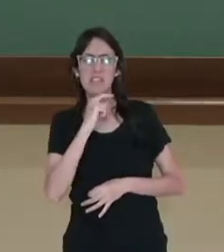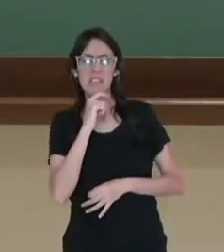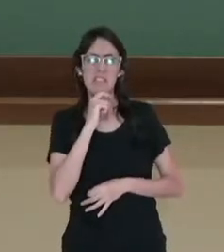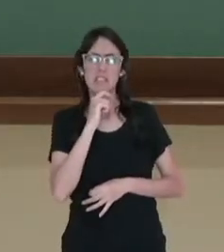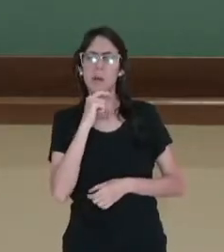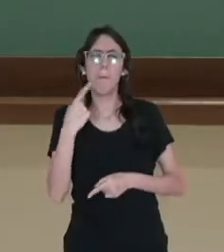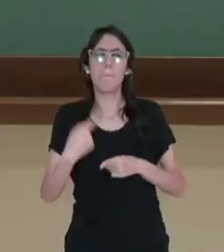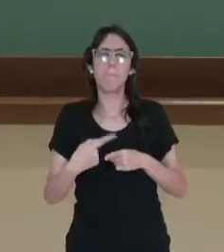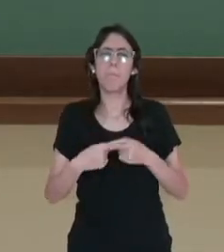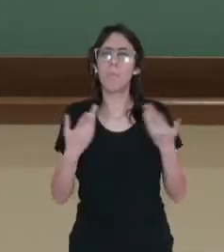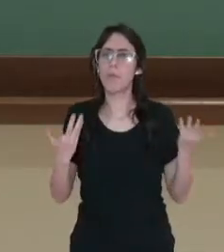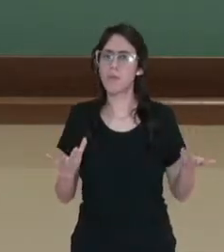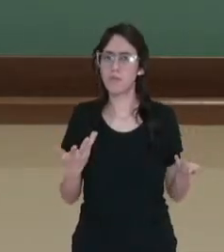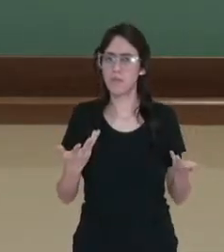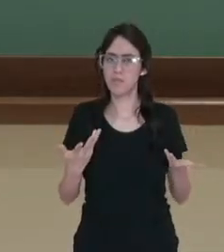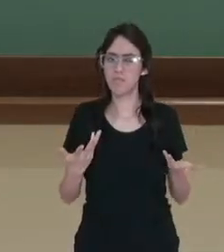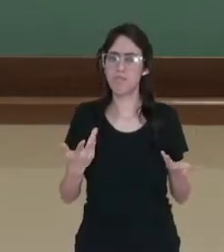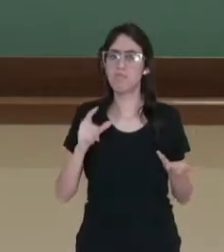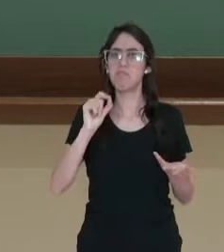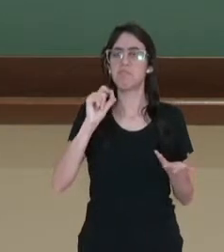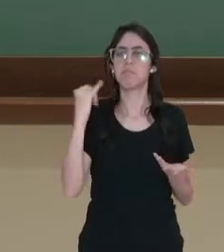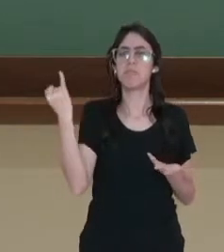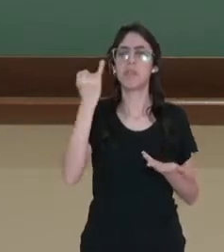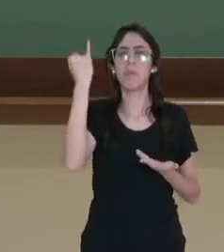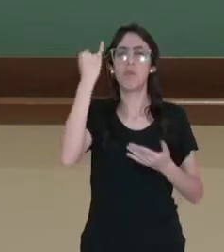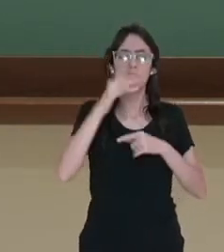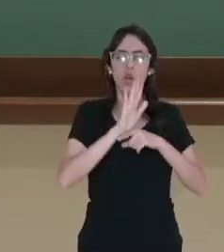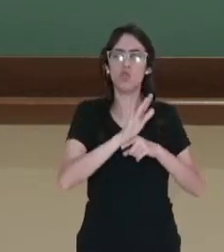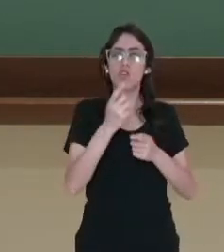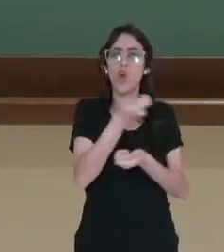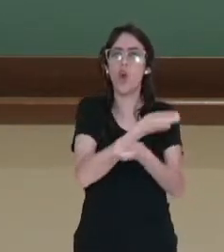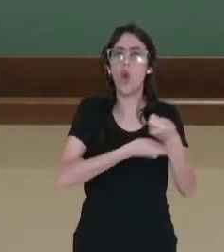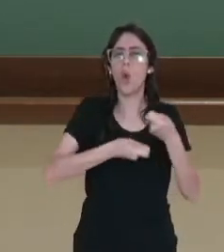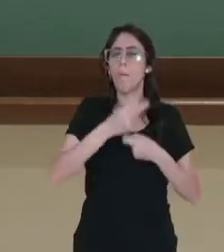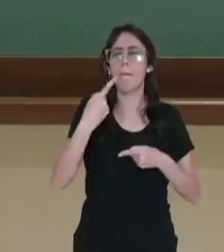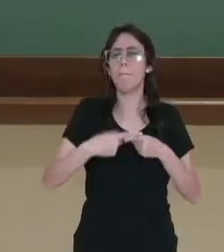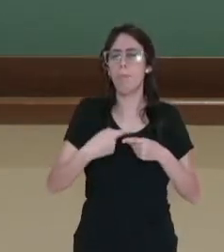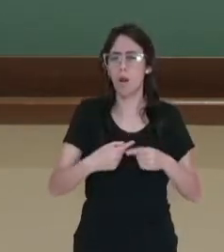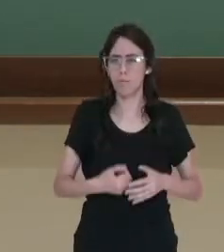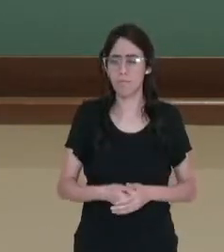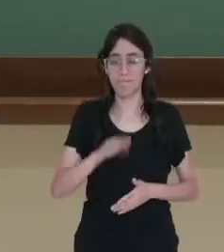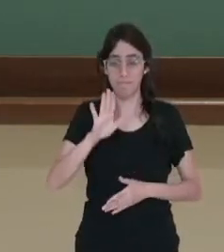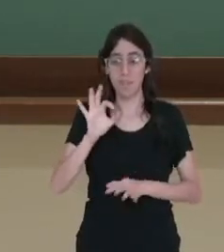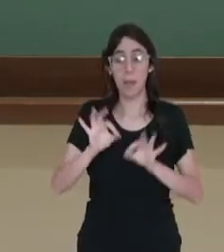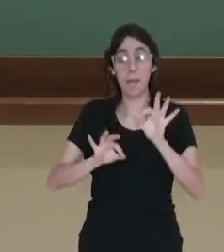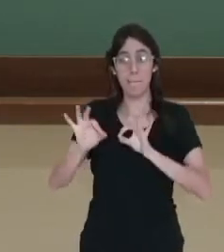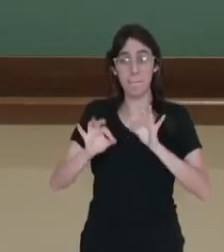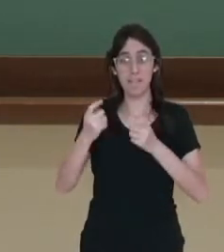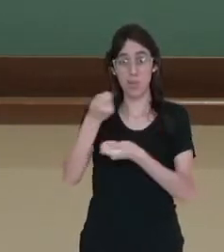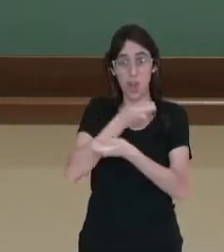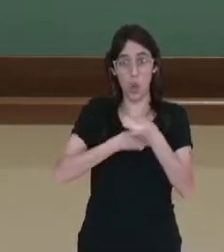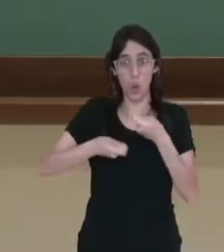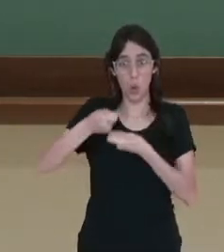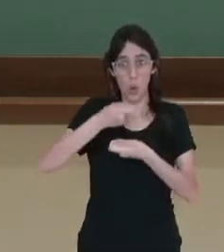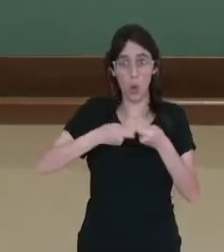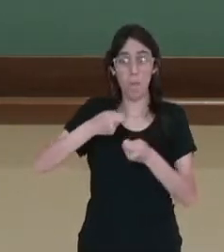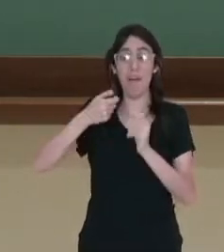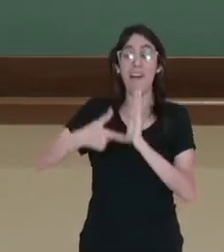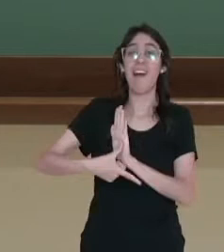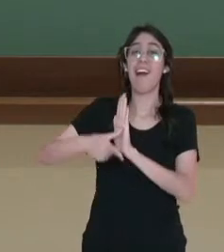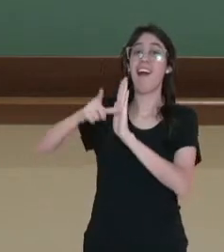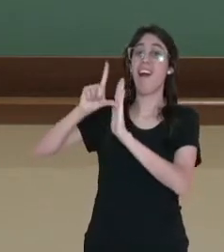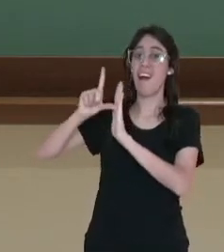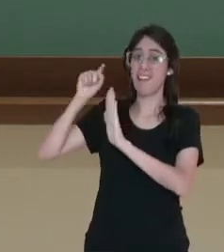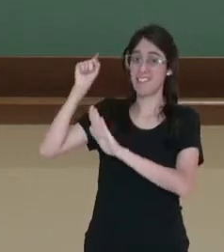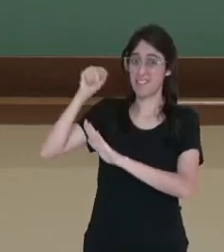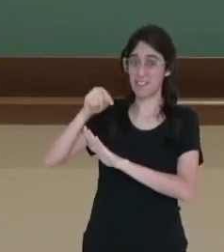a importância no aspecto econômico do Plano Real? Primeiro, planos econômicos anteriores eram lançados como que do